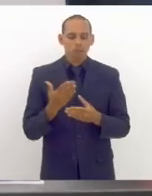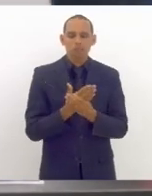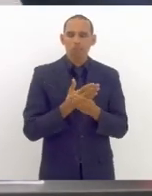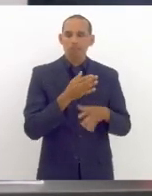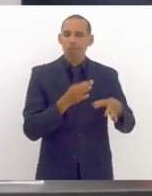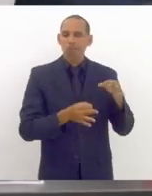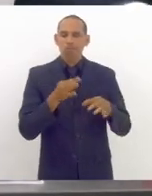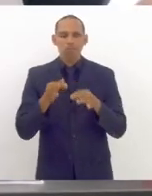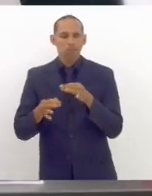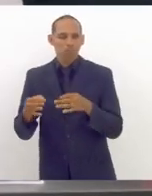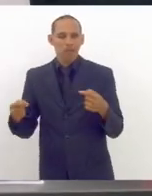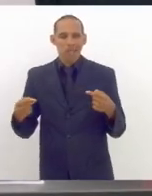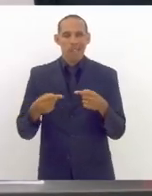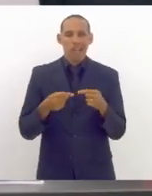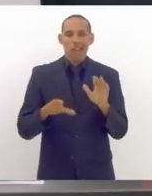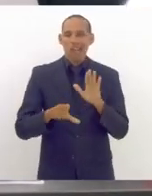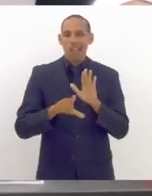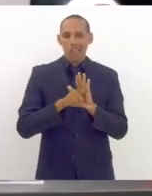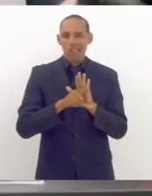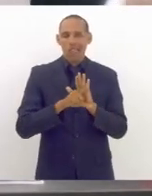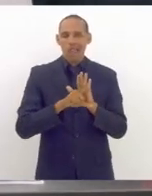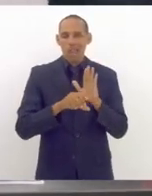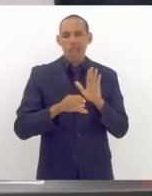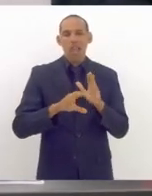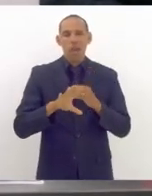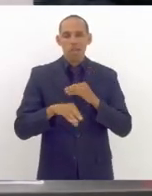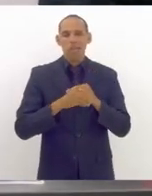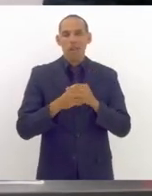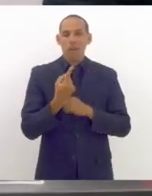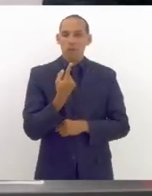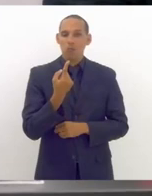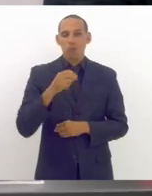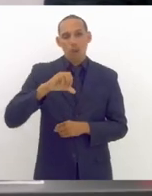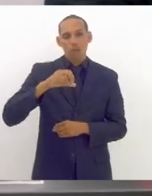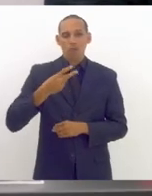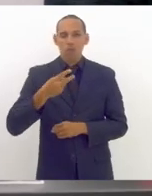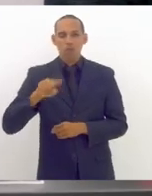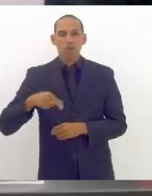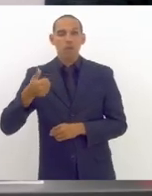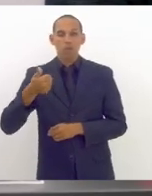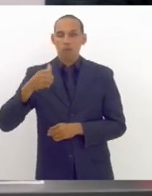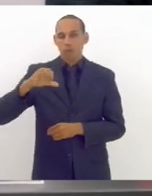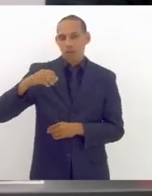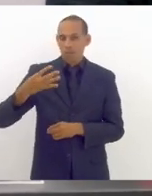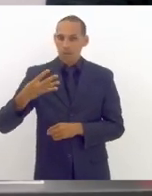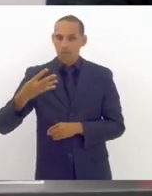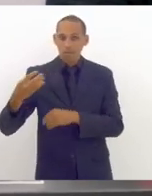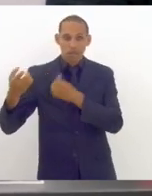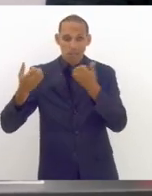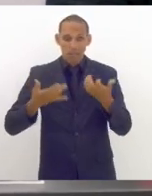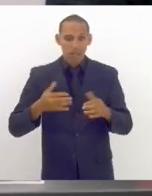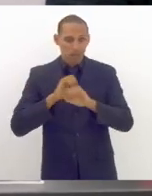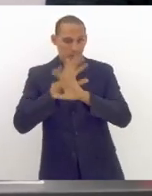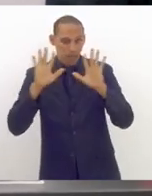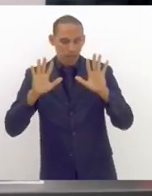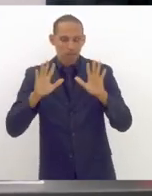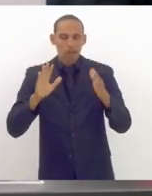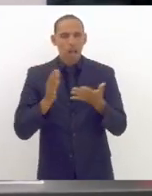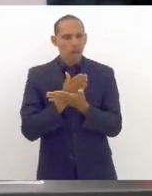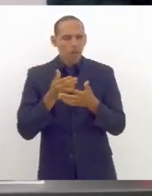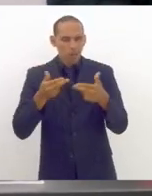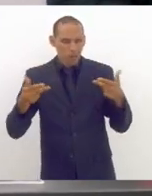relativas as leis complementares 192 194 é importante aqui eu deixar claro algumas coisas primeiro